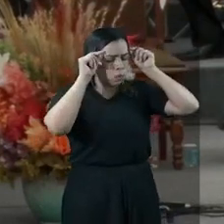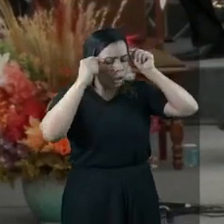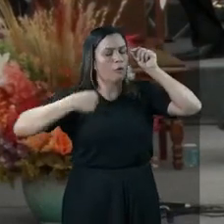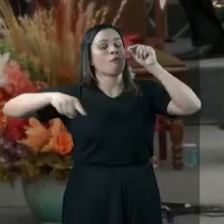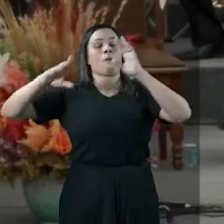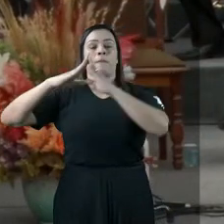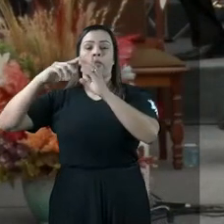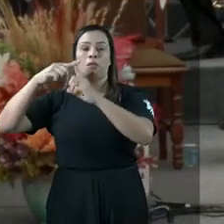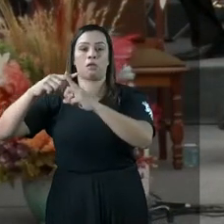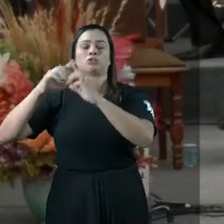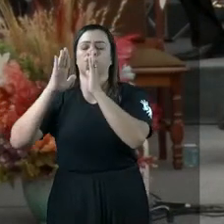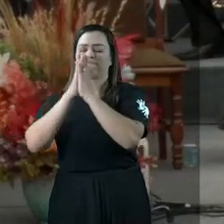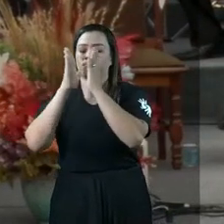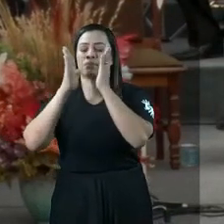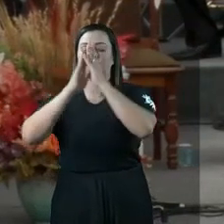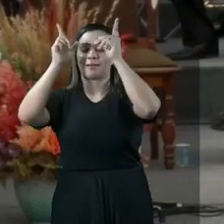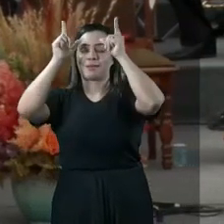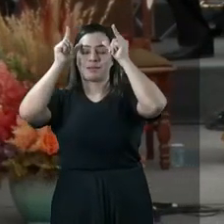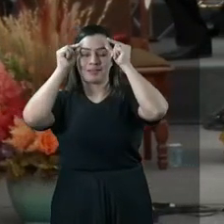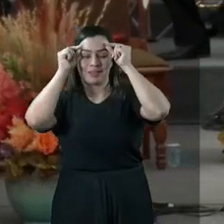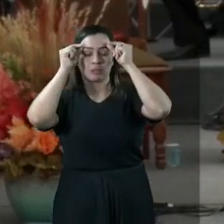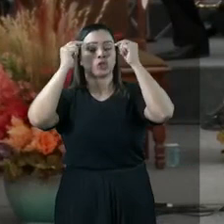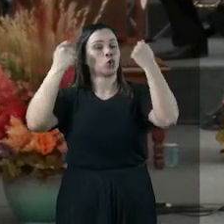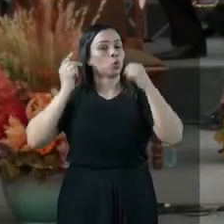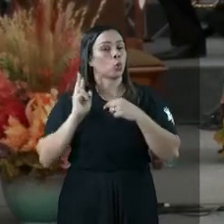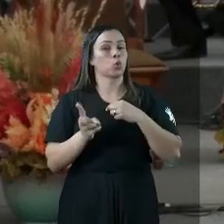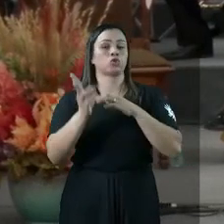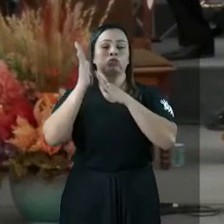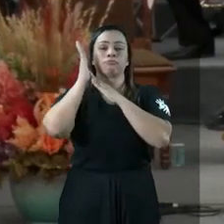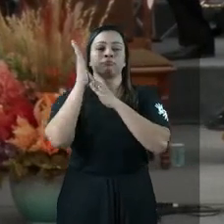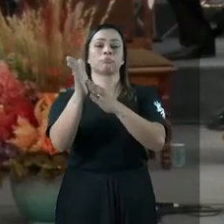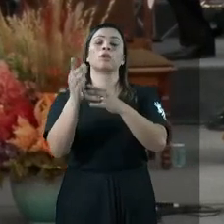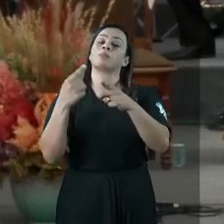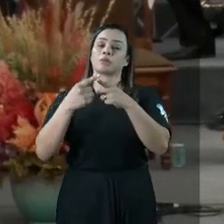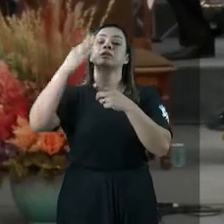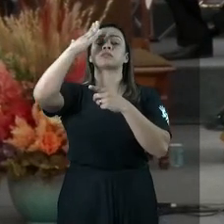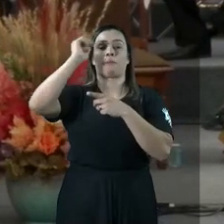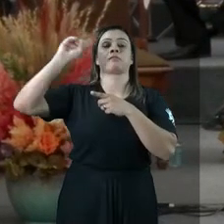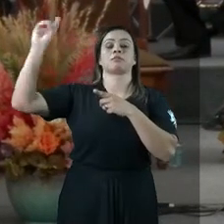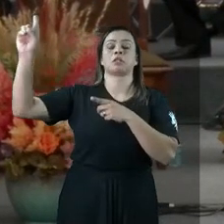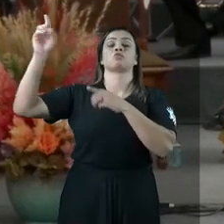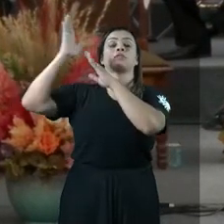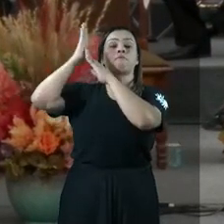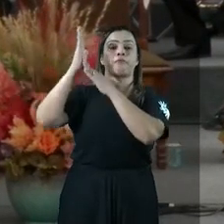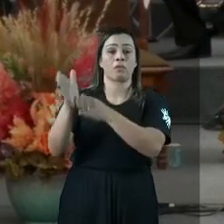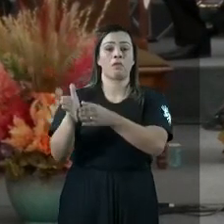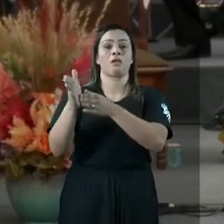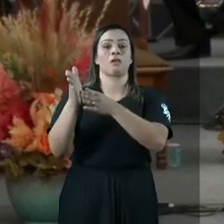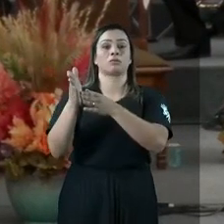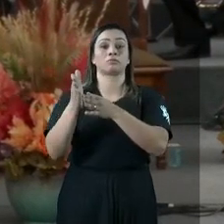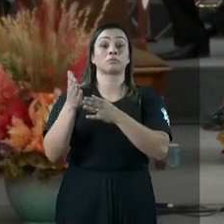Brasil. É porque a gente sabe o que tem depois das nuvens. Ninguém dava nada, pensou que ia fechar e acabar depois